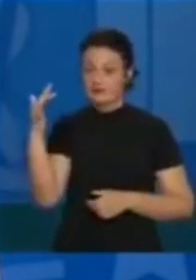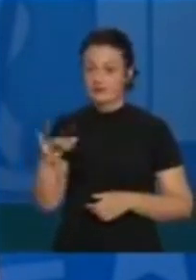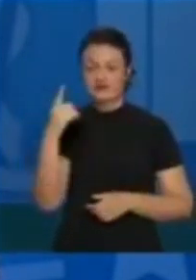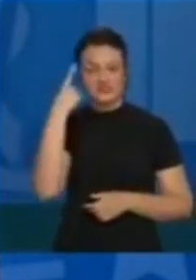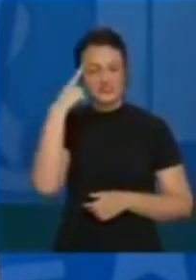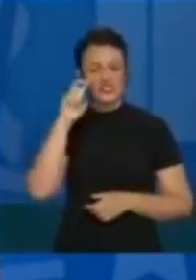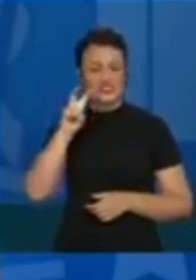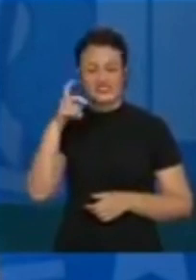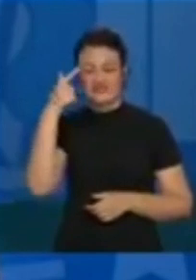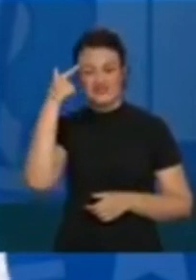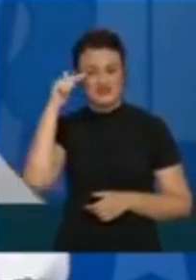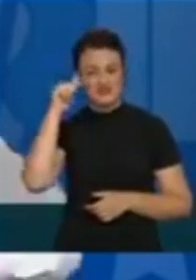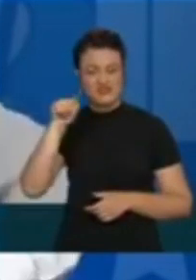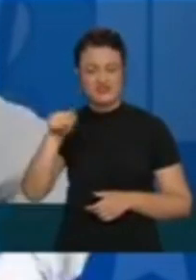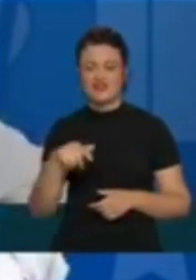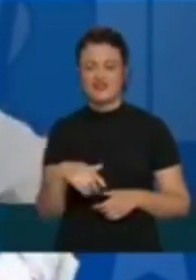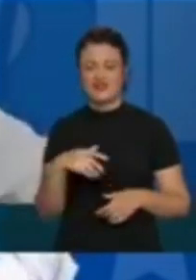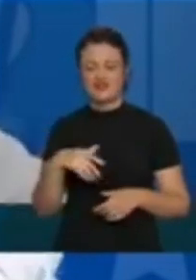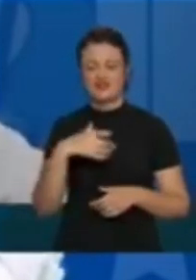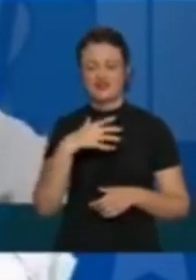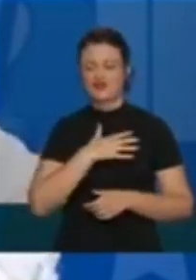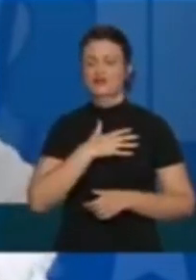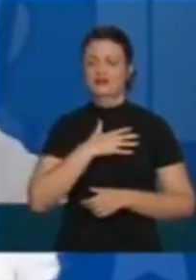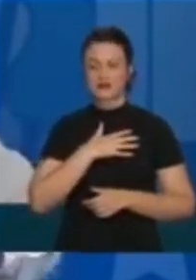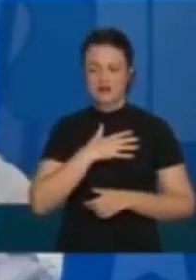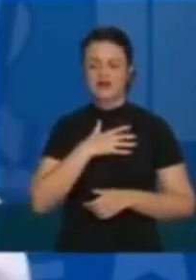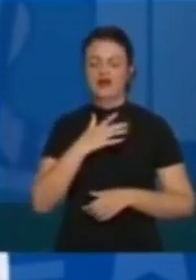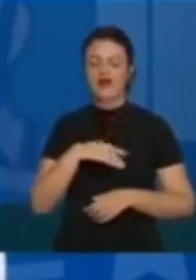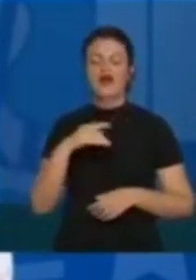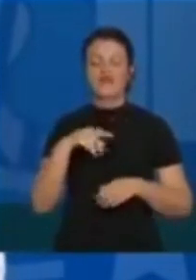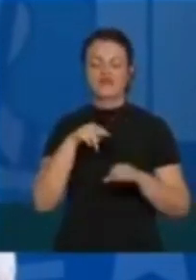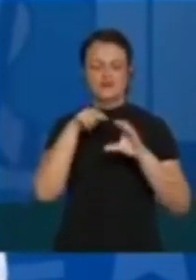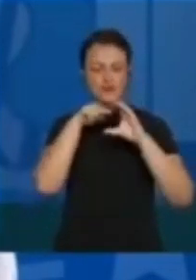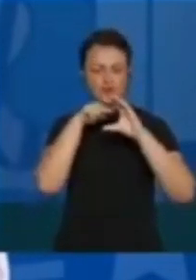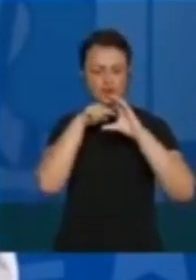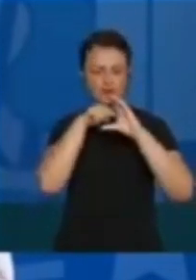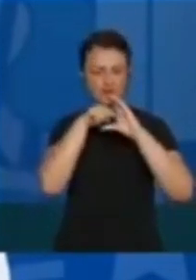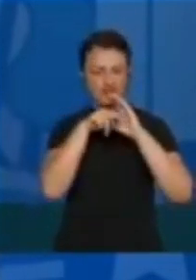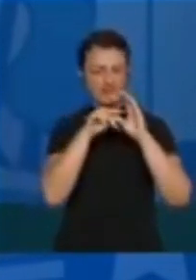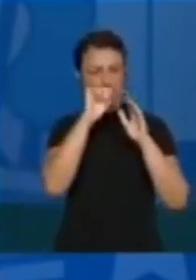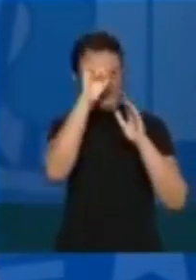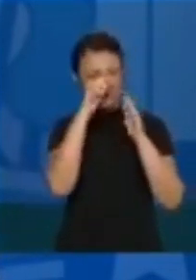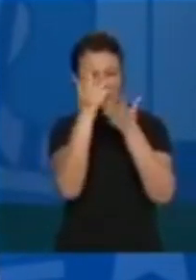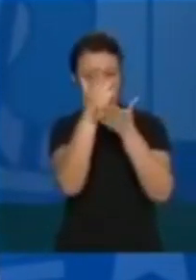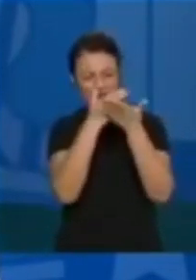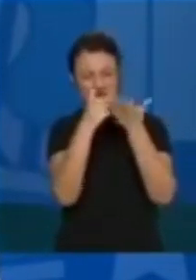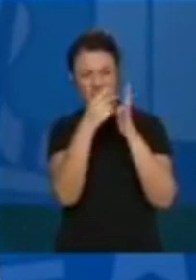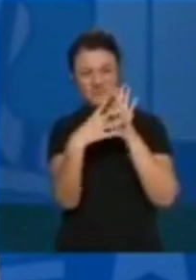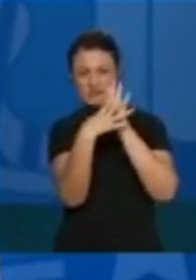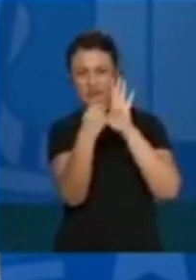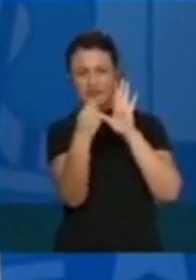5 dias, 7 dias, teve falta de ar, fez uma tomografia, tinham lá umas imagens do pulmão dele,